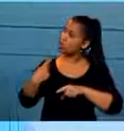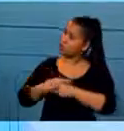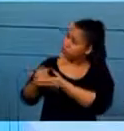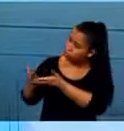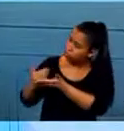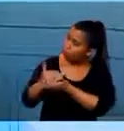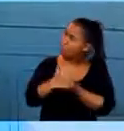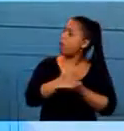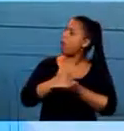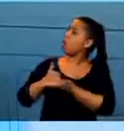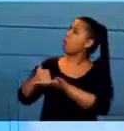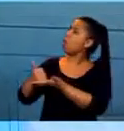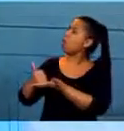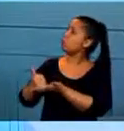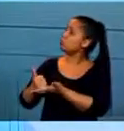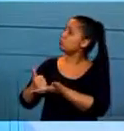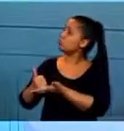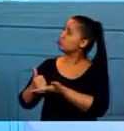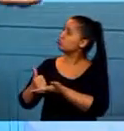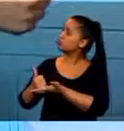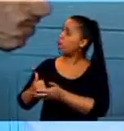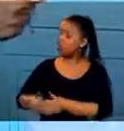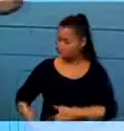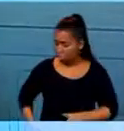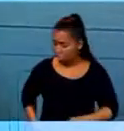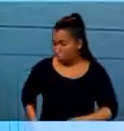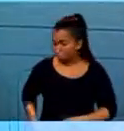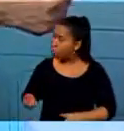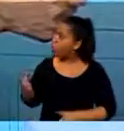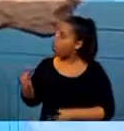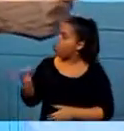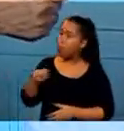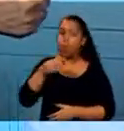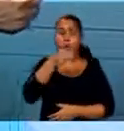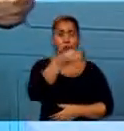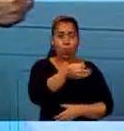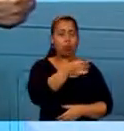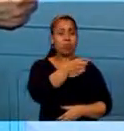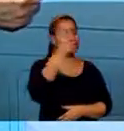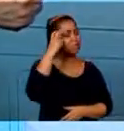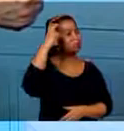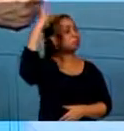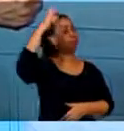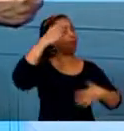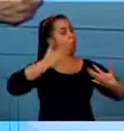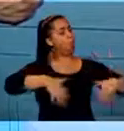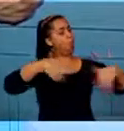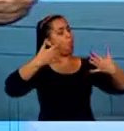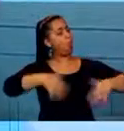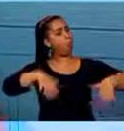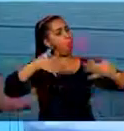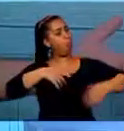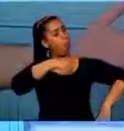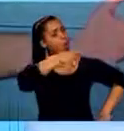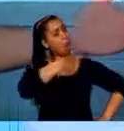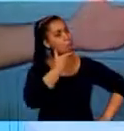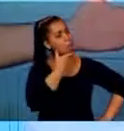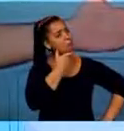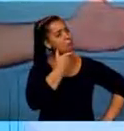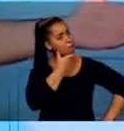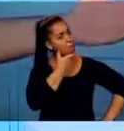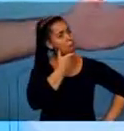príncipe então saca da sua bolsa uma moeda de ouro e diz, isto é pela sua sabedoria.